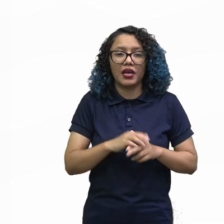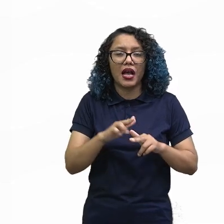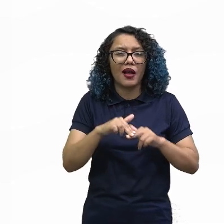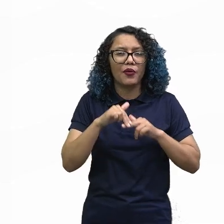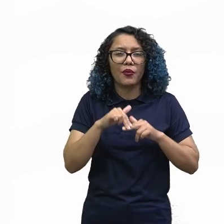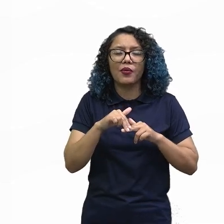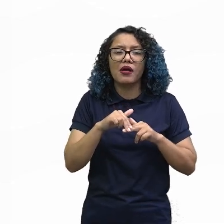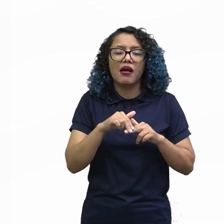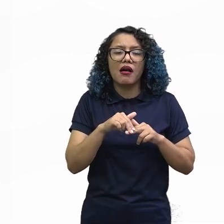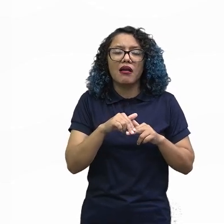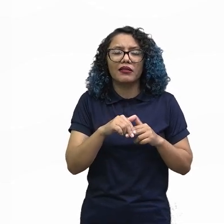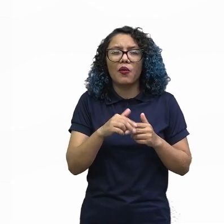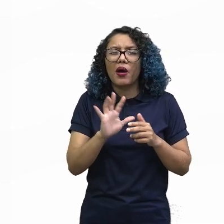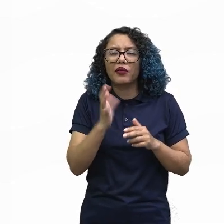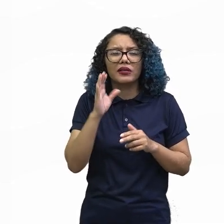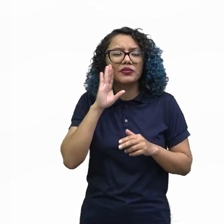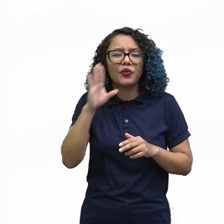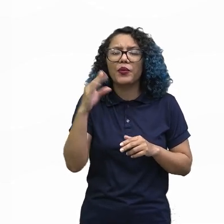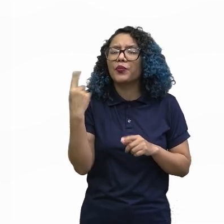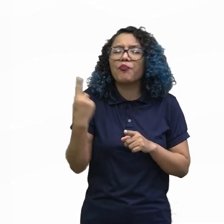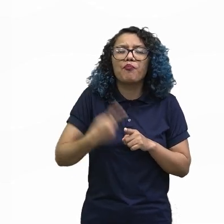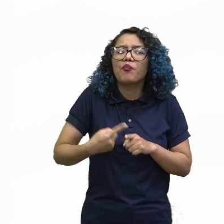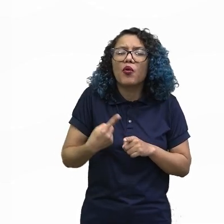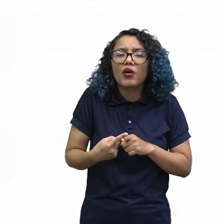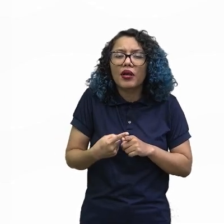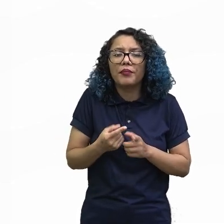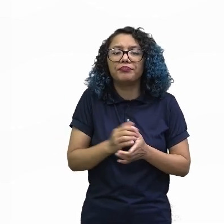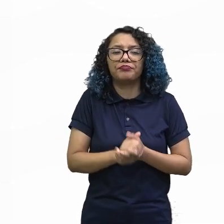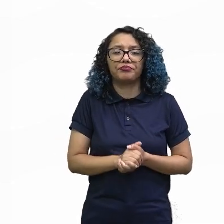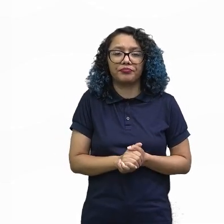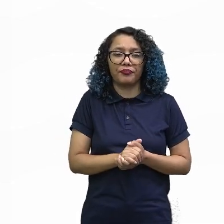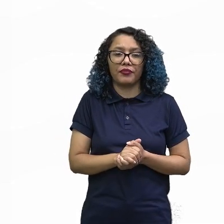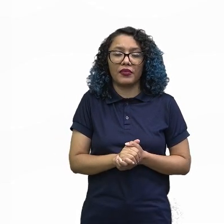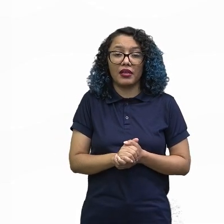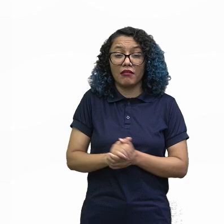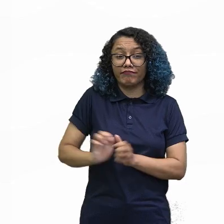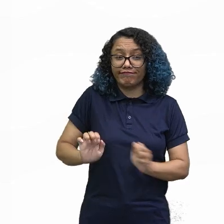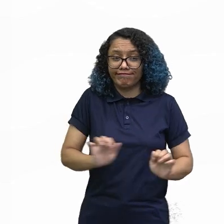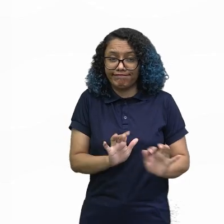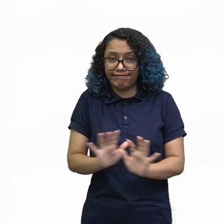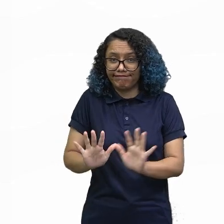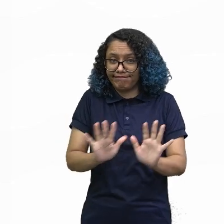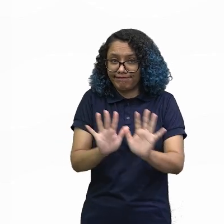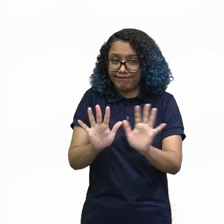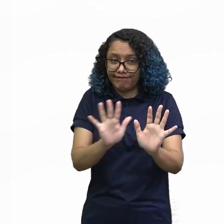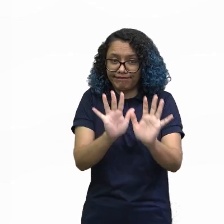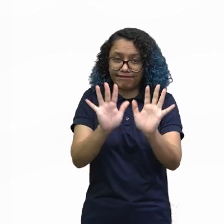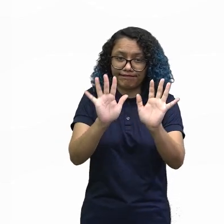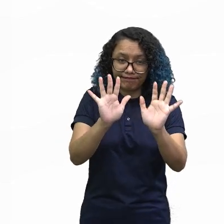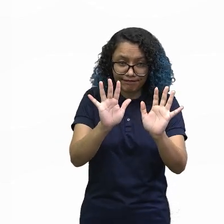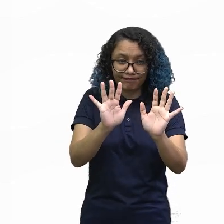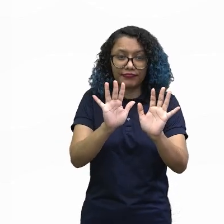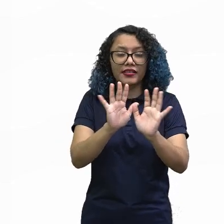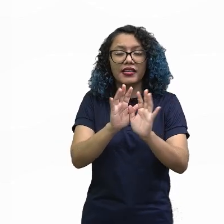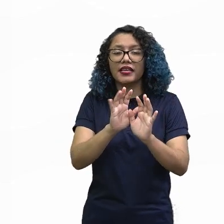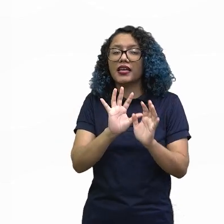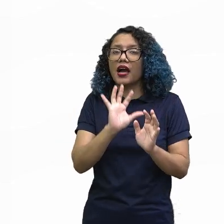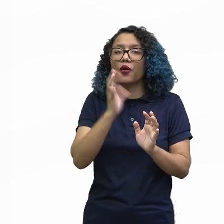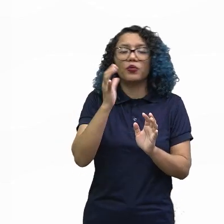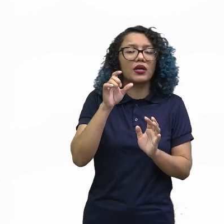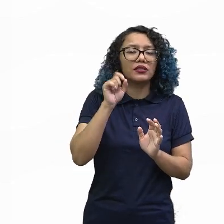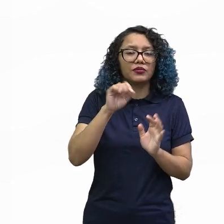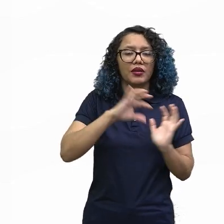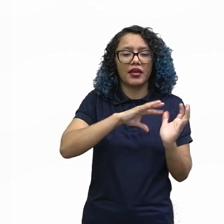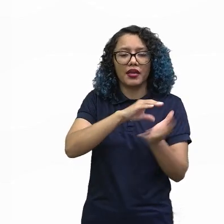aumento das emissões de gases na atmosfera, que causam o que a gente chama de efeito